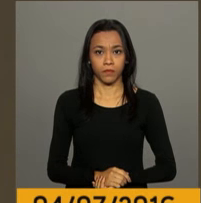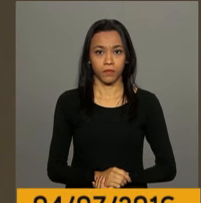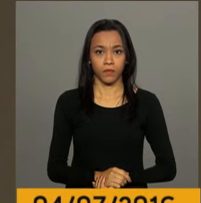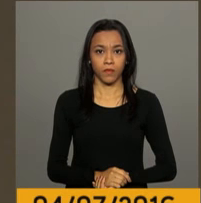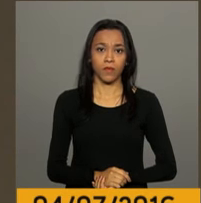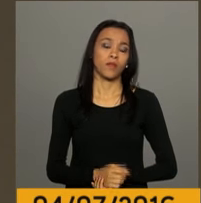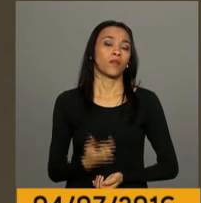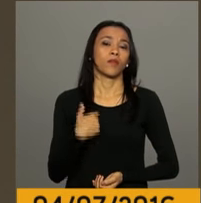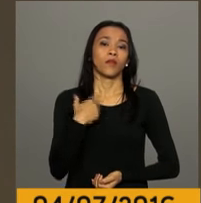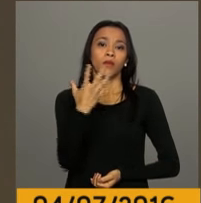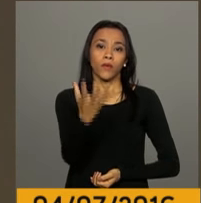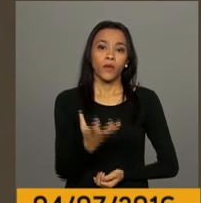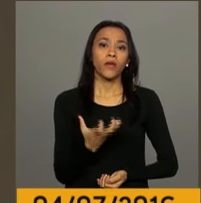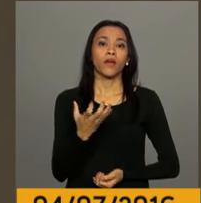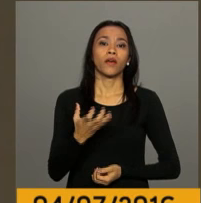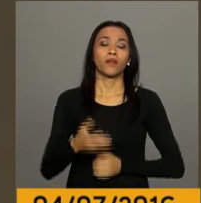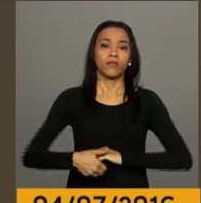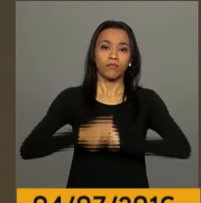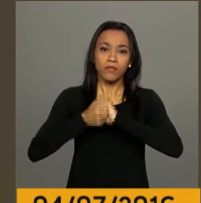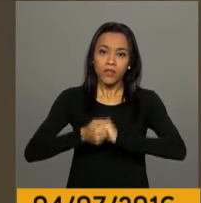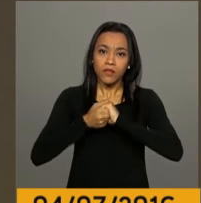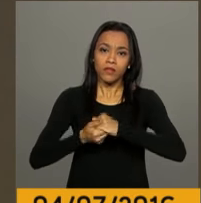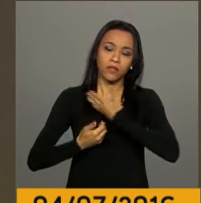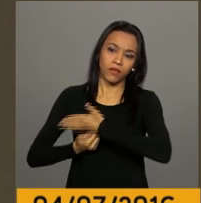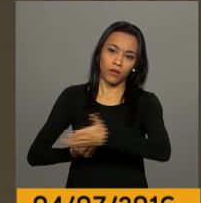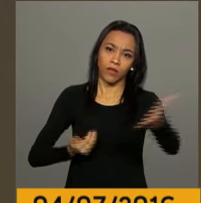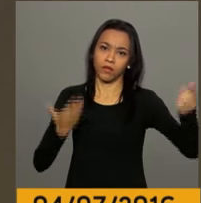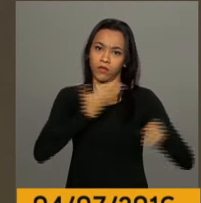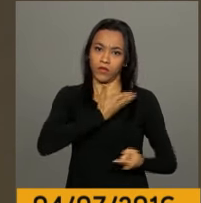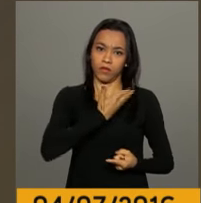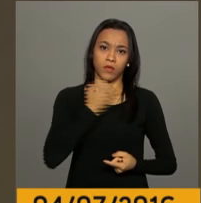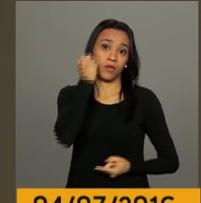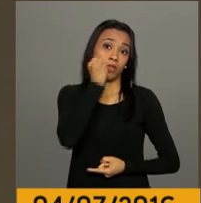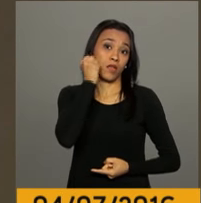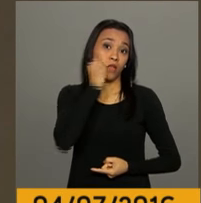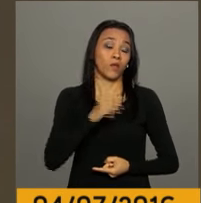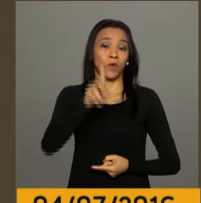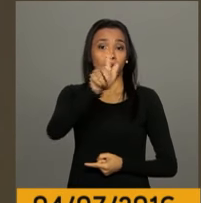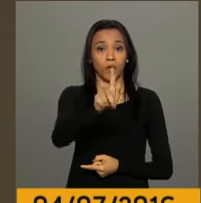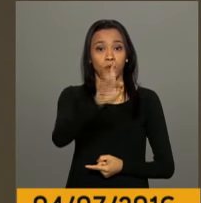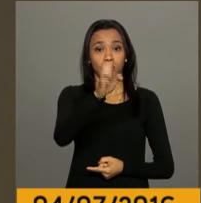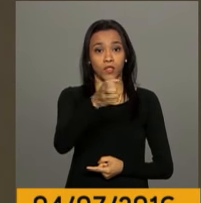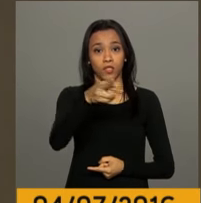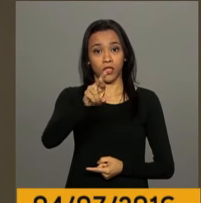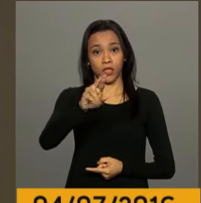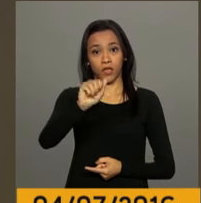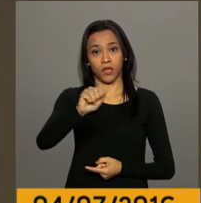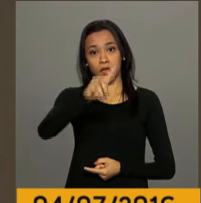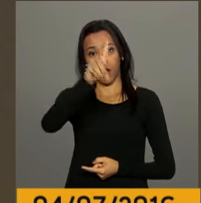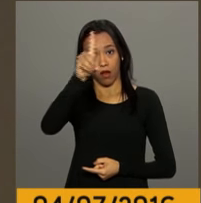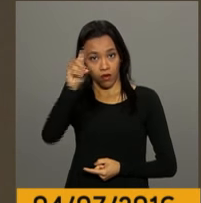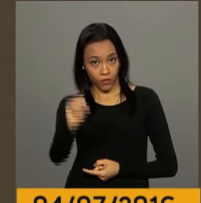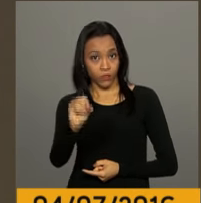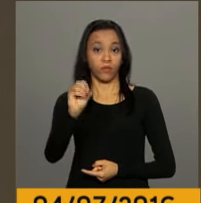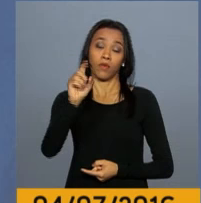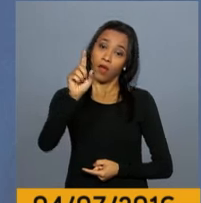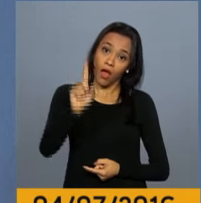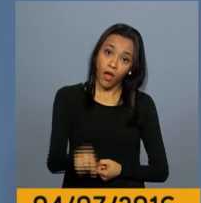Eu quero saudar o prezado amigo senador Geraldo Alckmin,